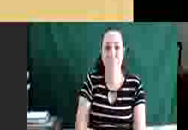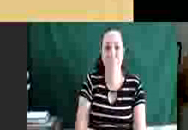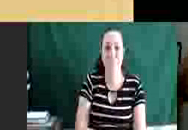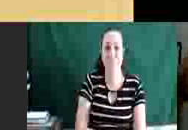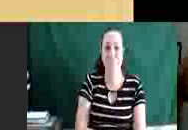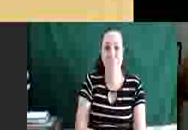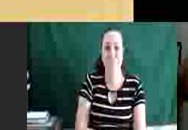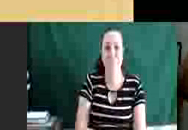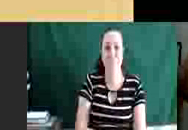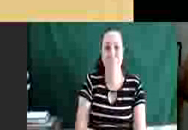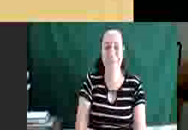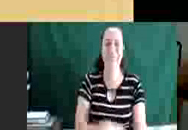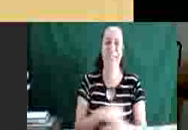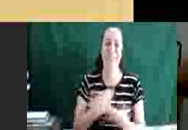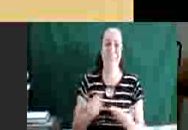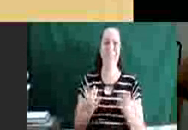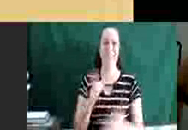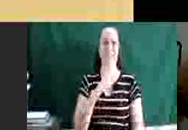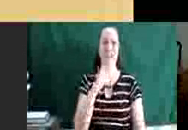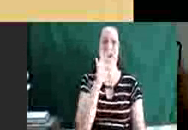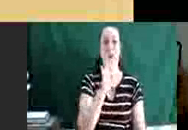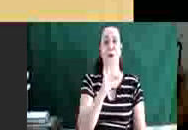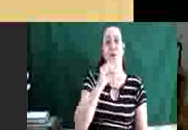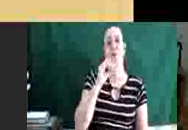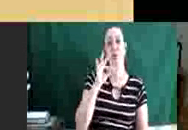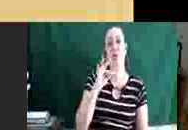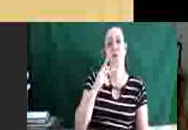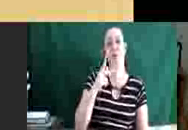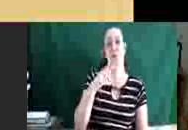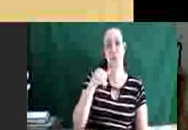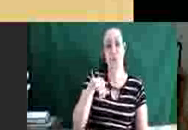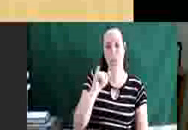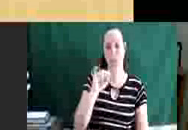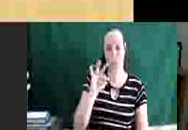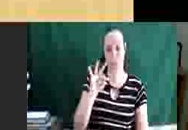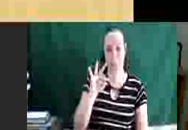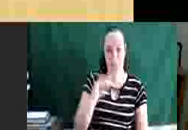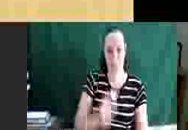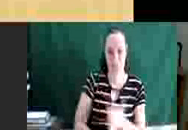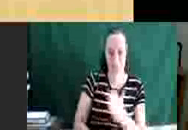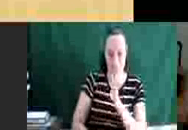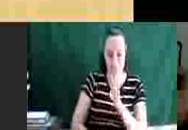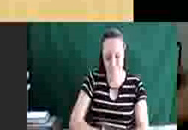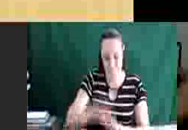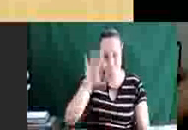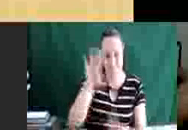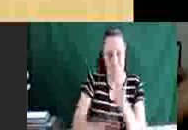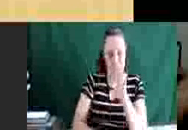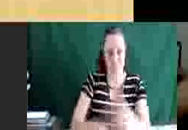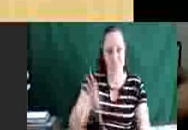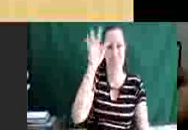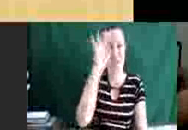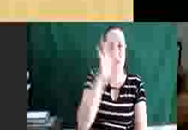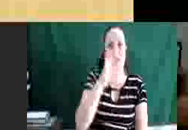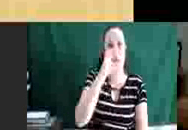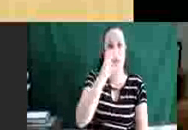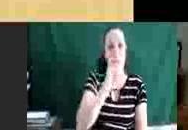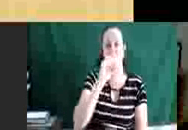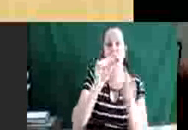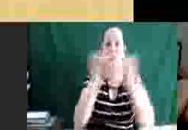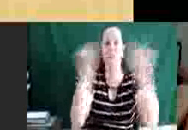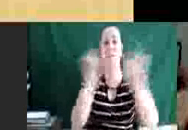do Rio Grande do Norte, é mais voltado para redes de computadores, muito bom também. Esse aqui é o começo da computação forense, do